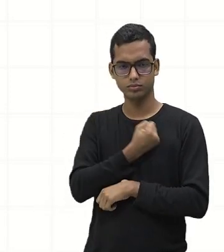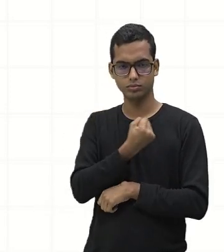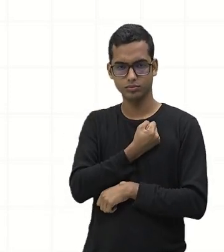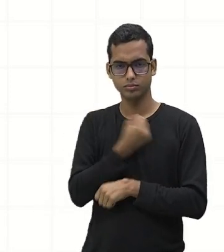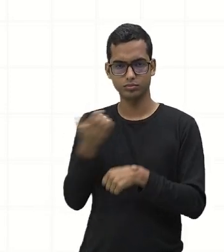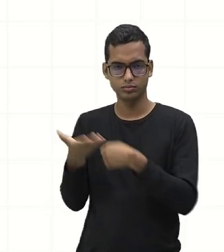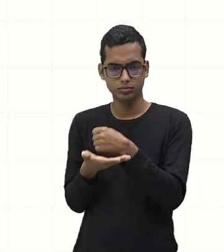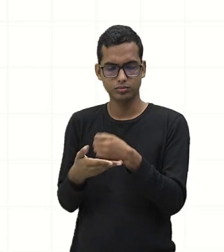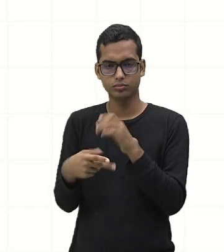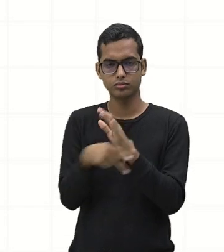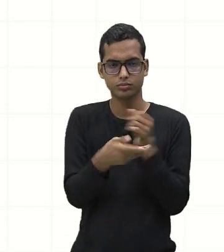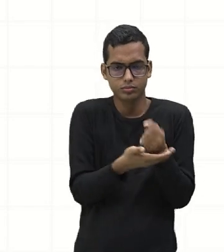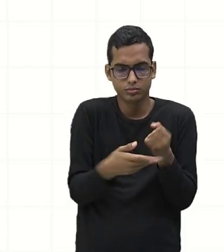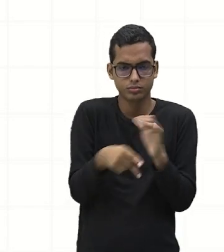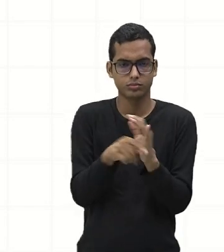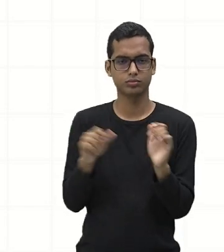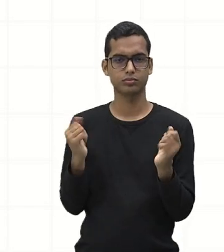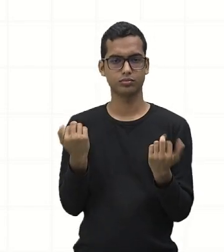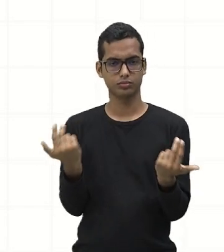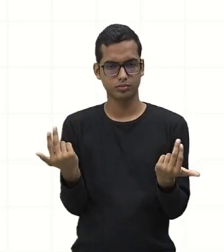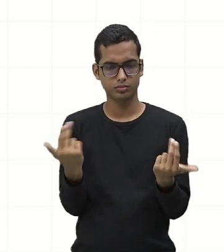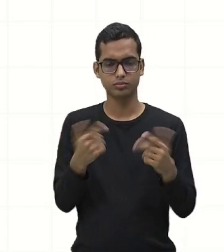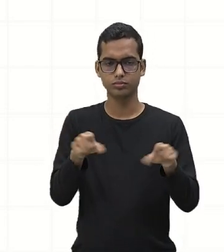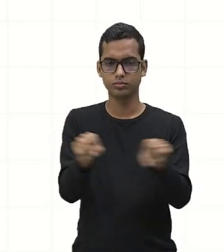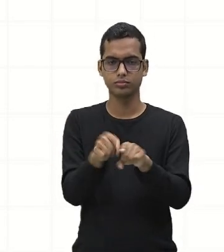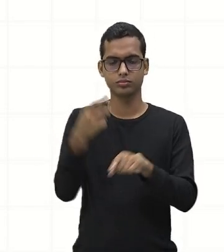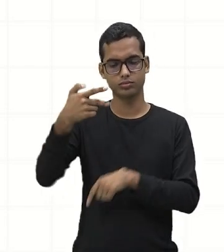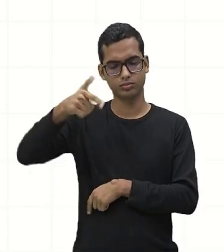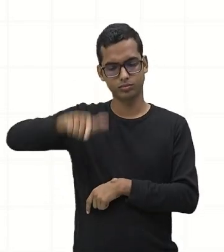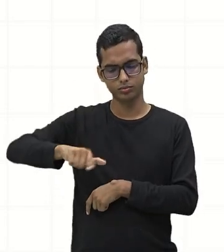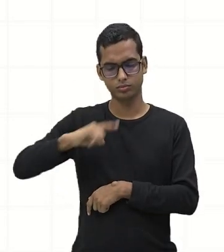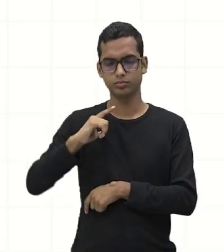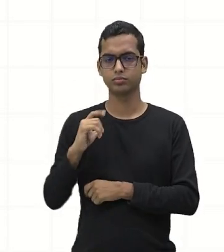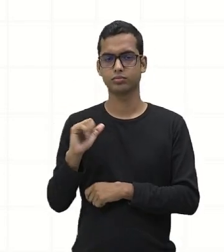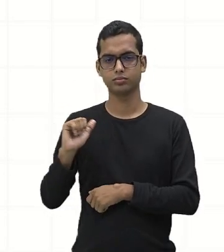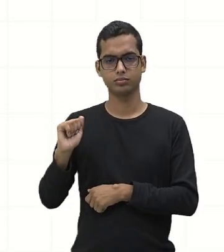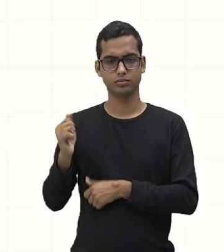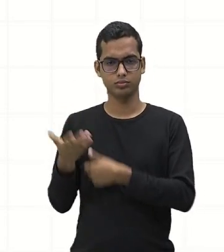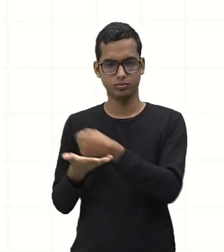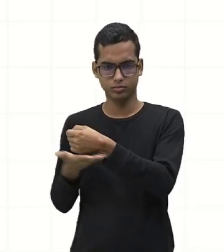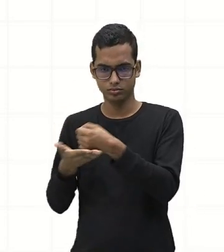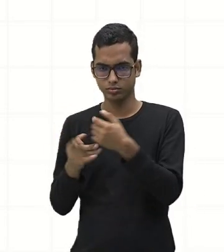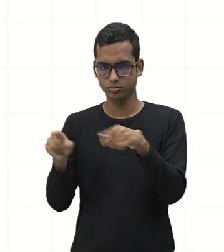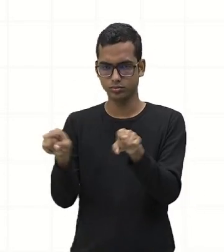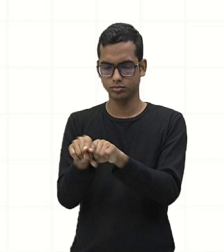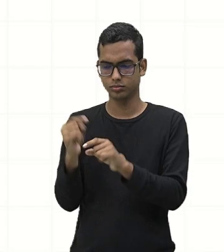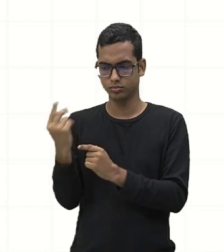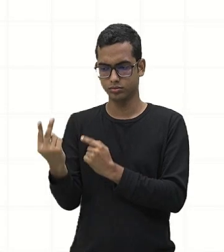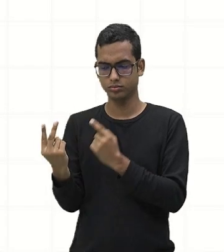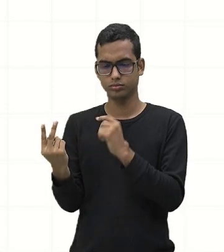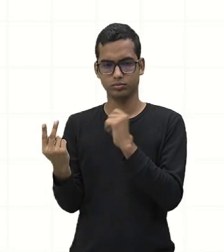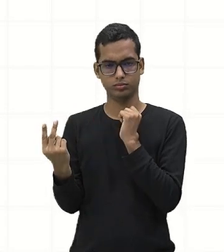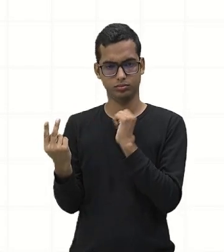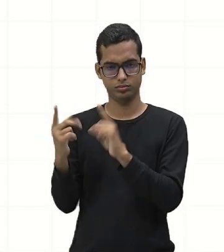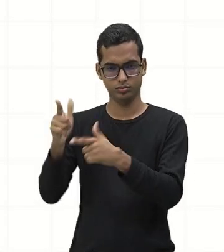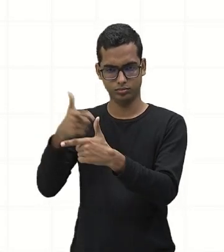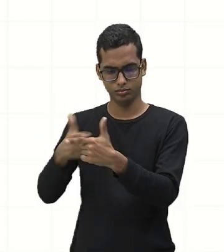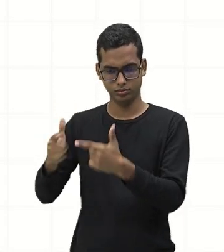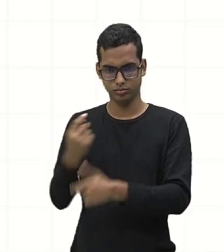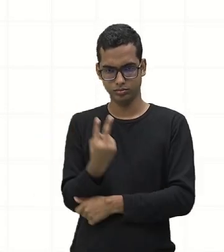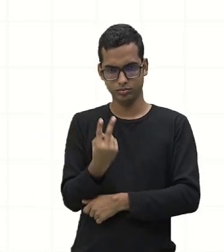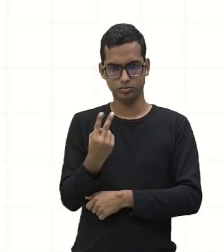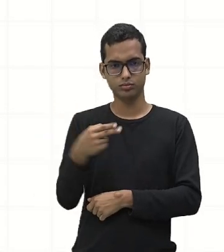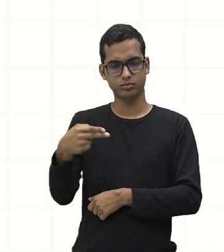Então, nós vamos repetir a base, tá? Conservamos a base, que é o 2. E vamos,